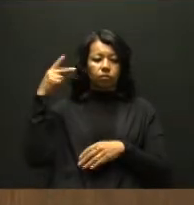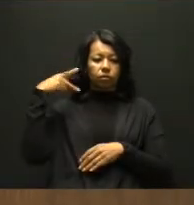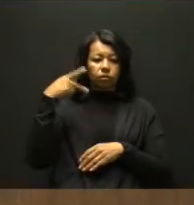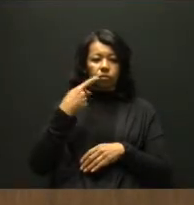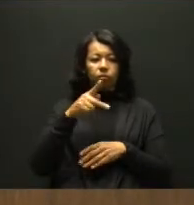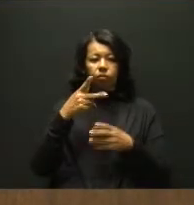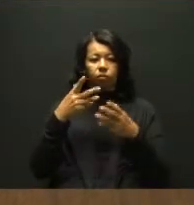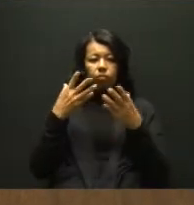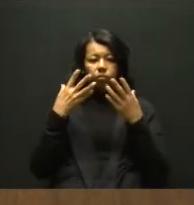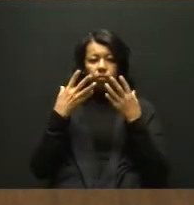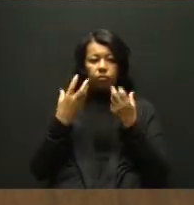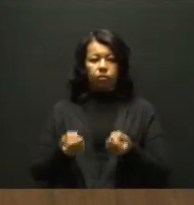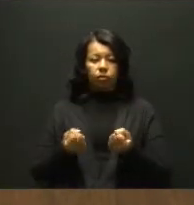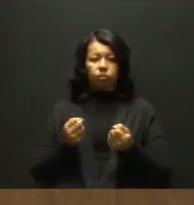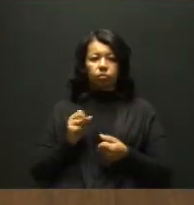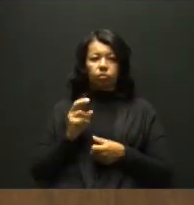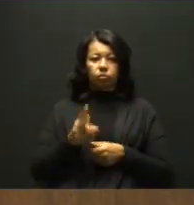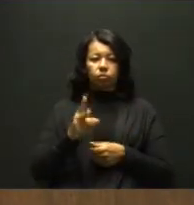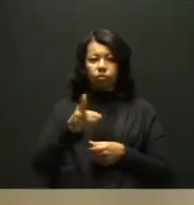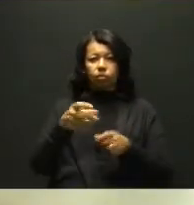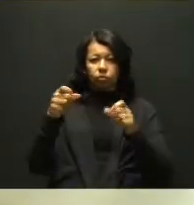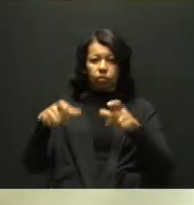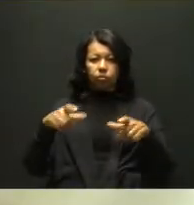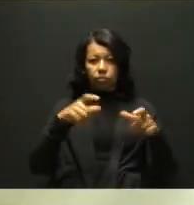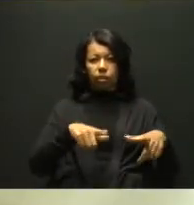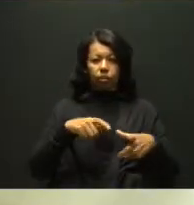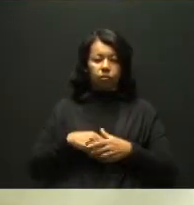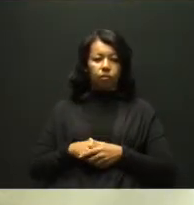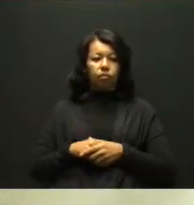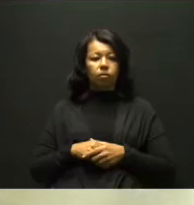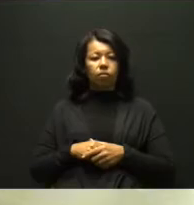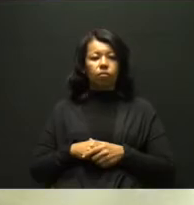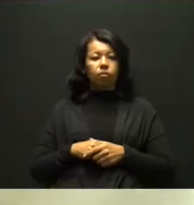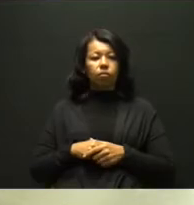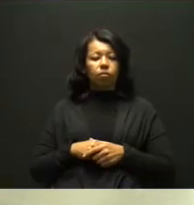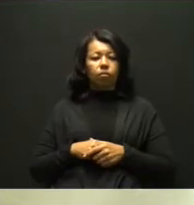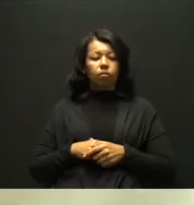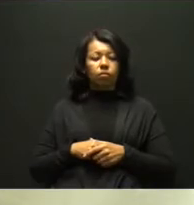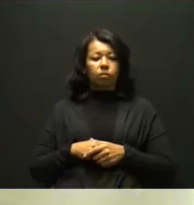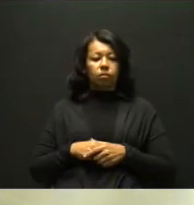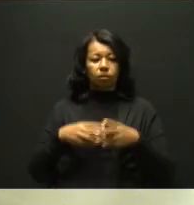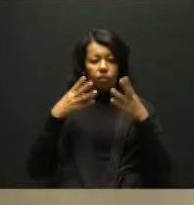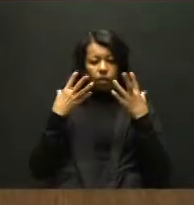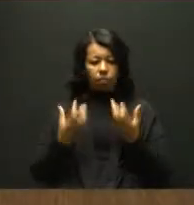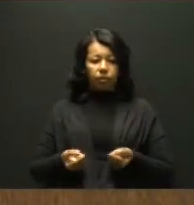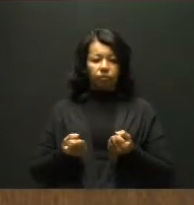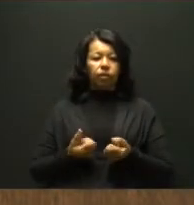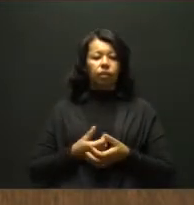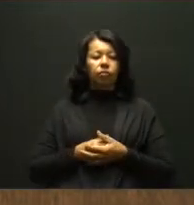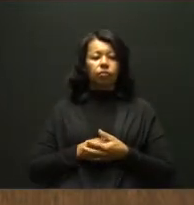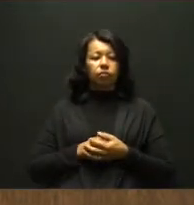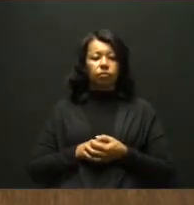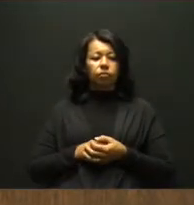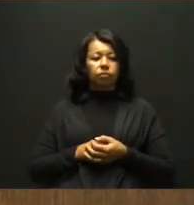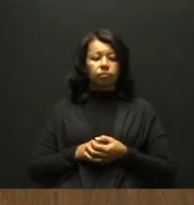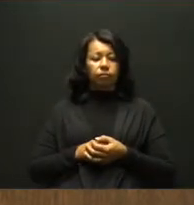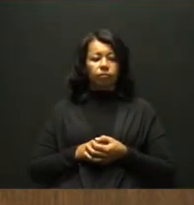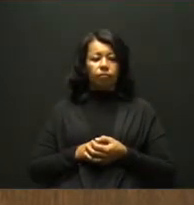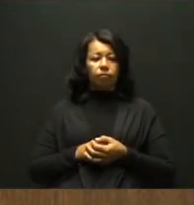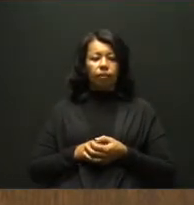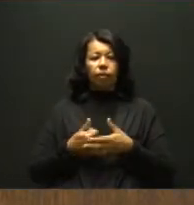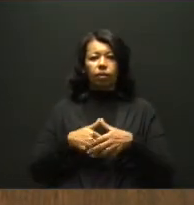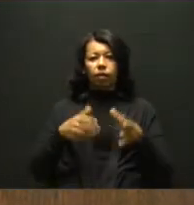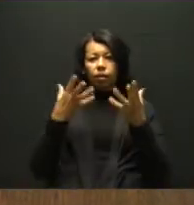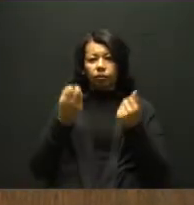vereadores que foi forem pela aprovação permaneça como se encontra aprovado a